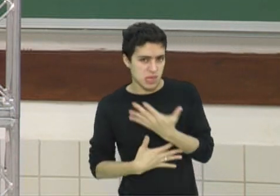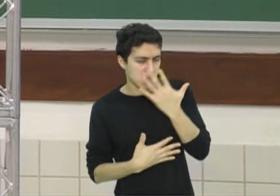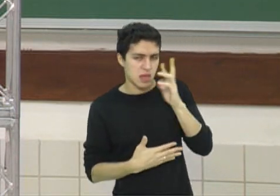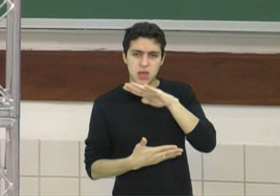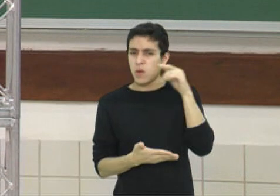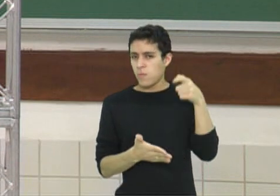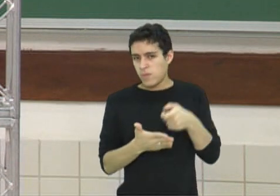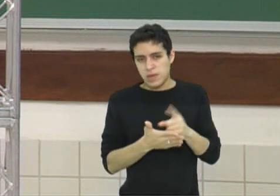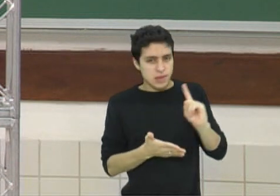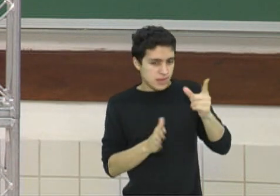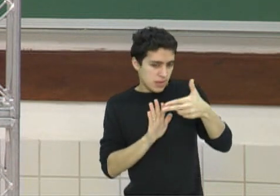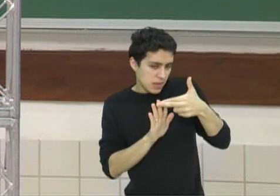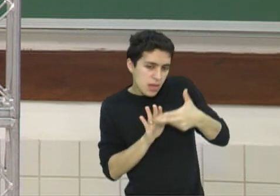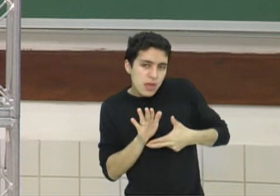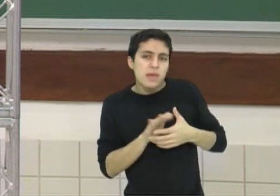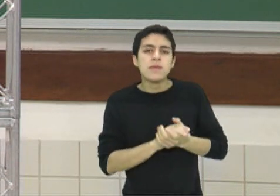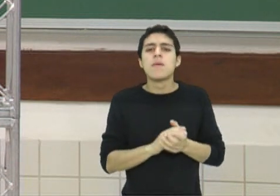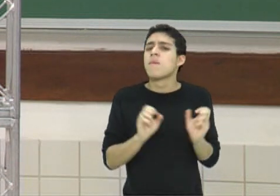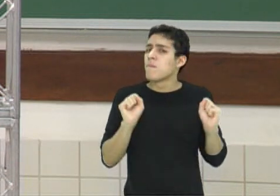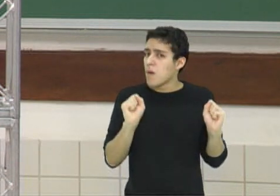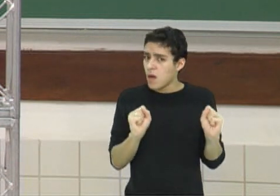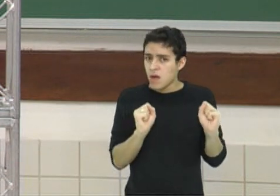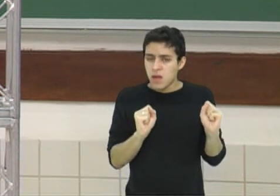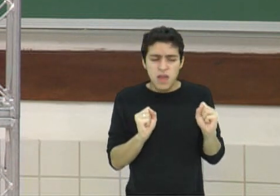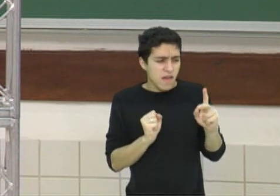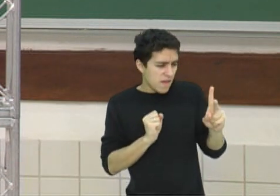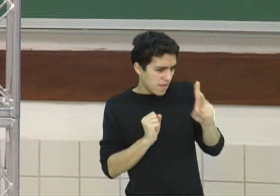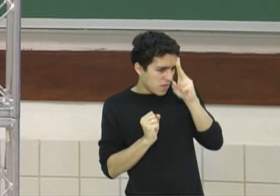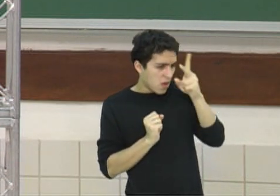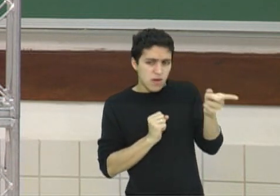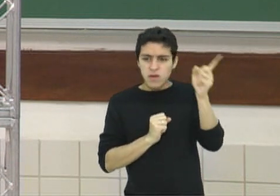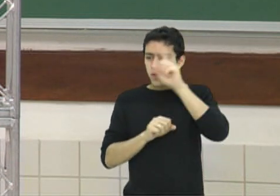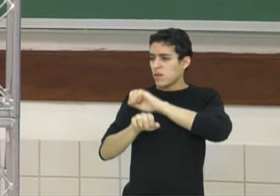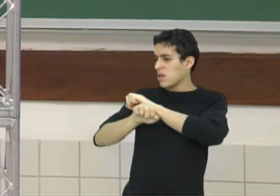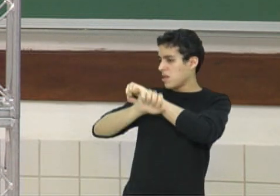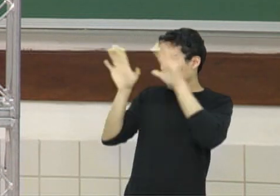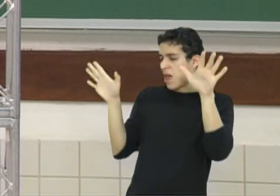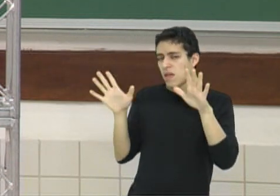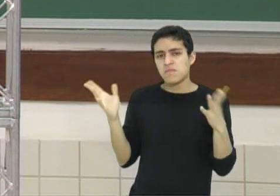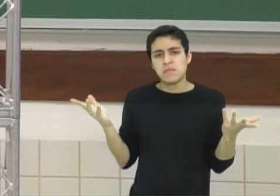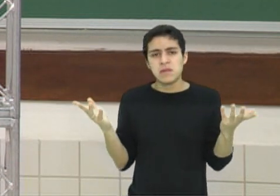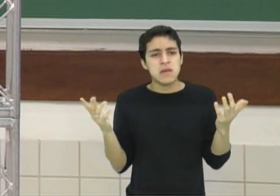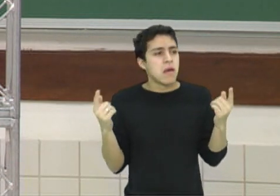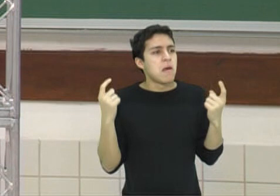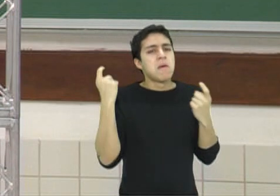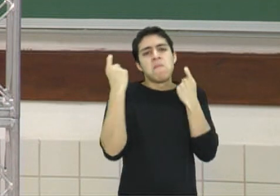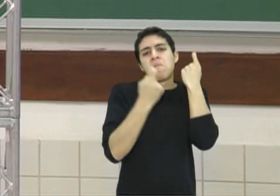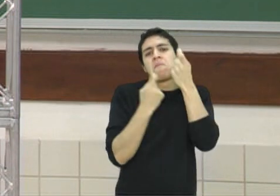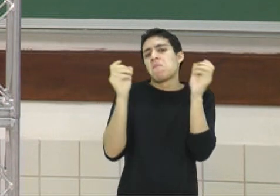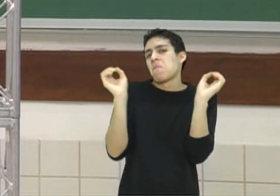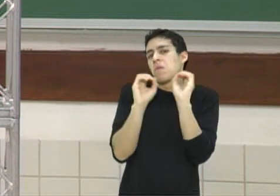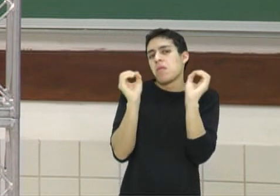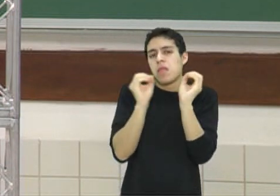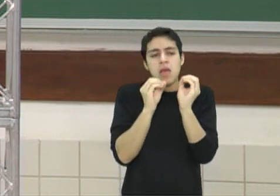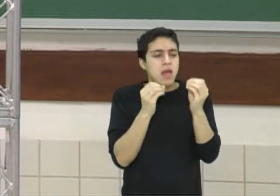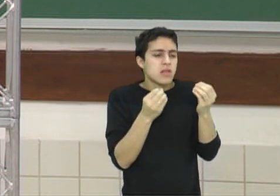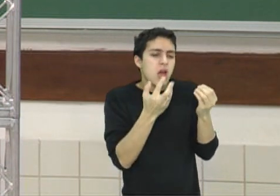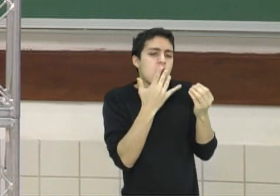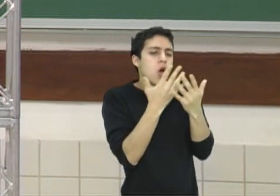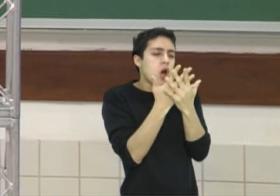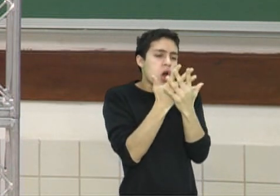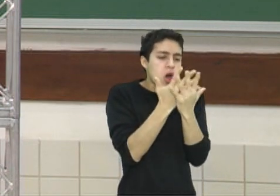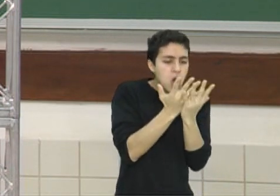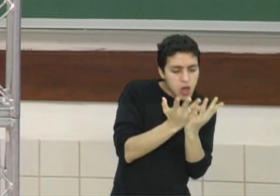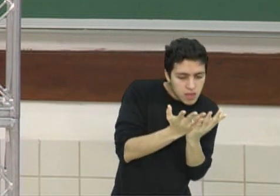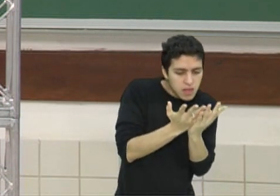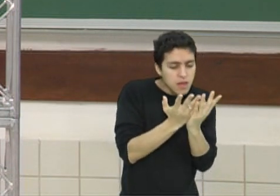obrigação dessa regra. Eu poderia muito bem fazer uma sombra forte e um claro forte, sem ter essa preocupação de fazer uma matiz de cores para